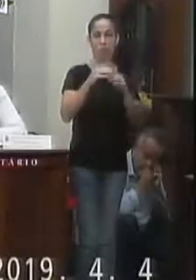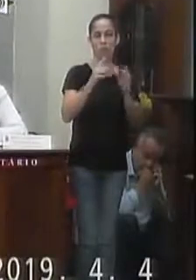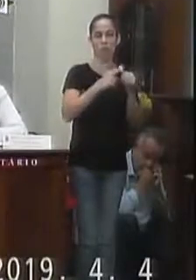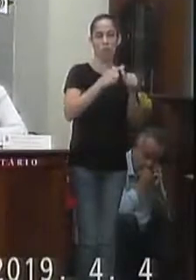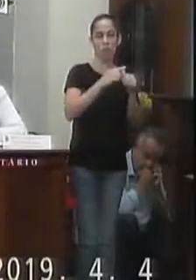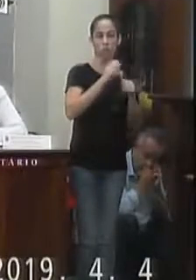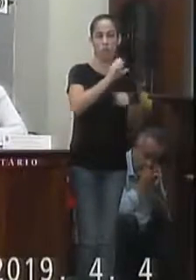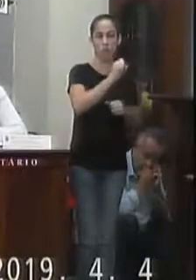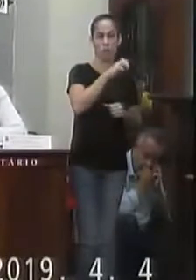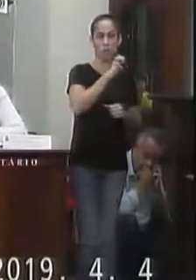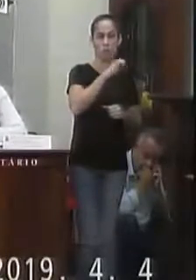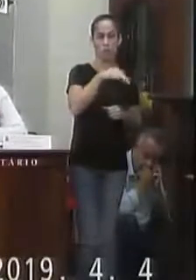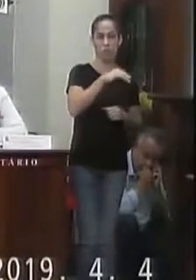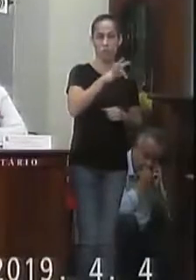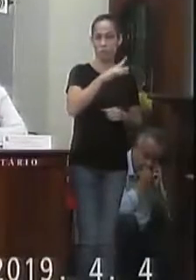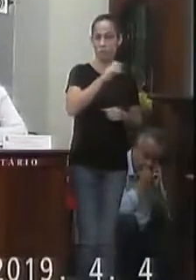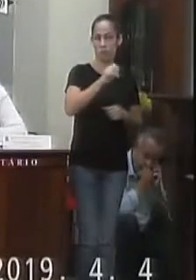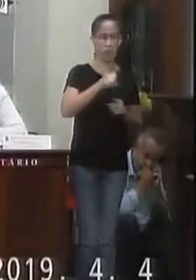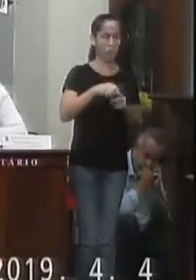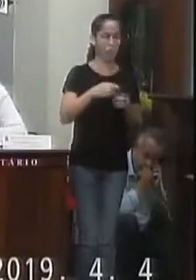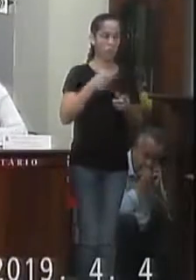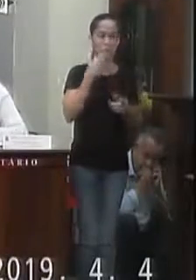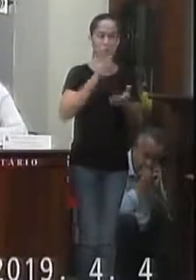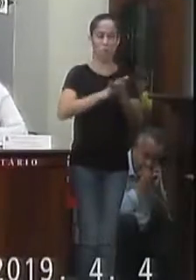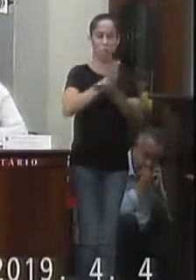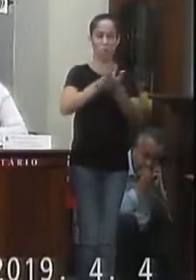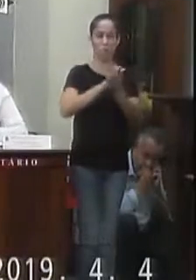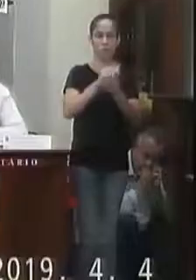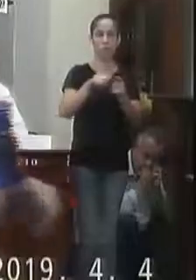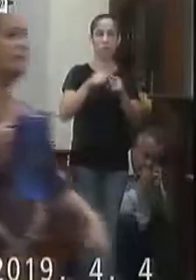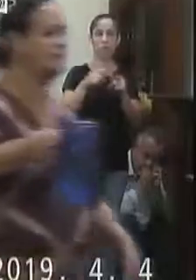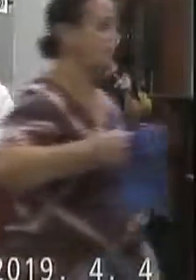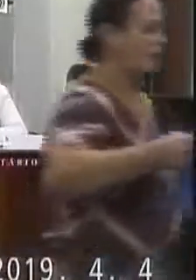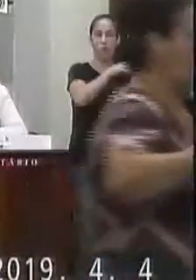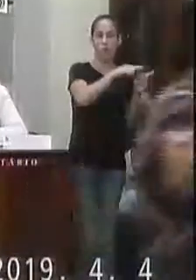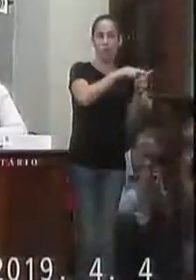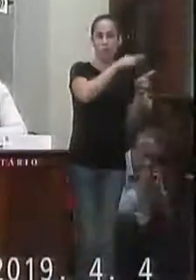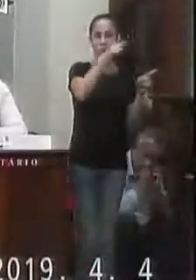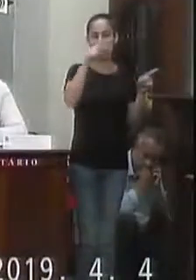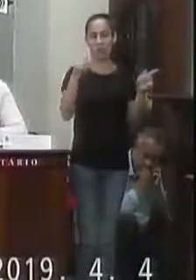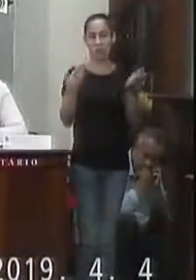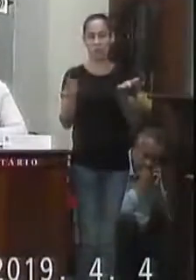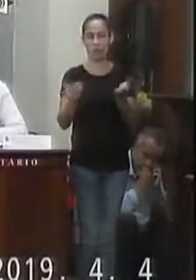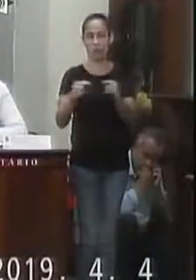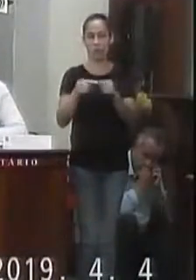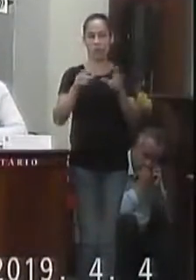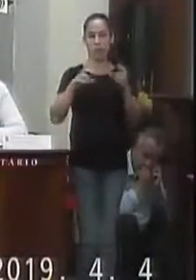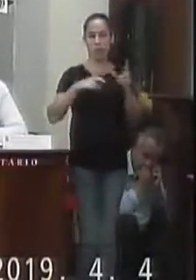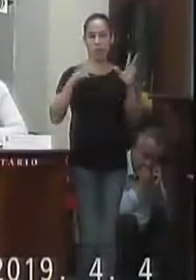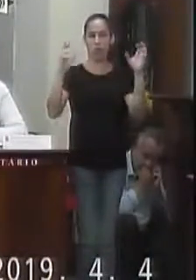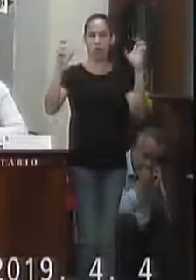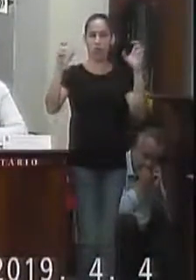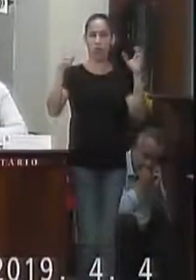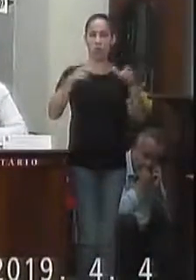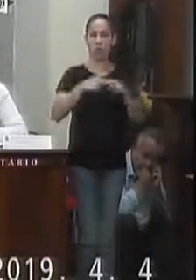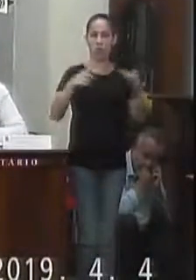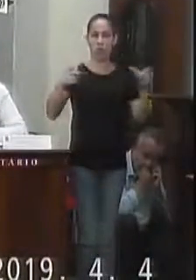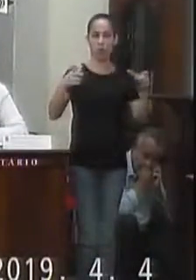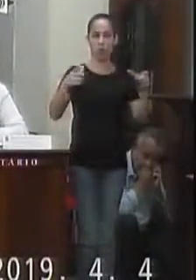do ano de 2017. Não se discutiu absolutamente nada. E desde lá para cá, nós temos diversos assuntos no maior distrito